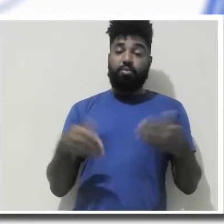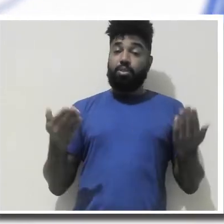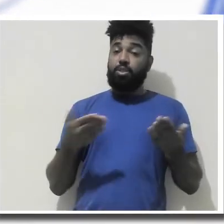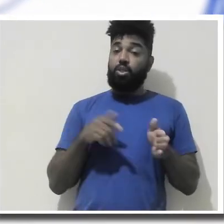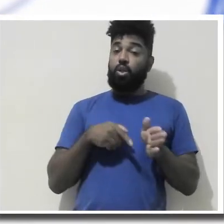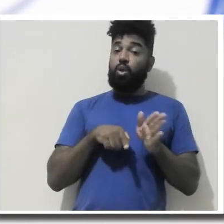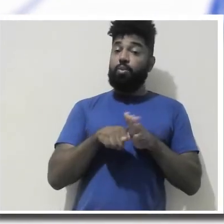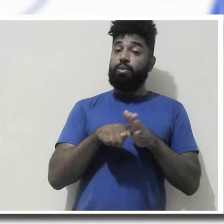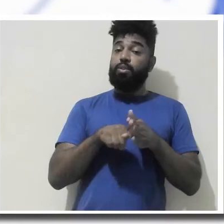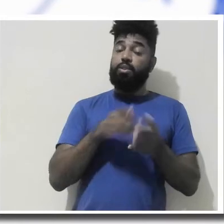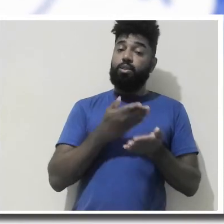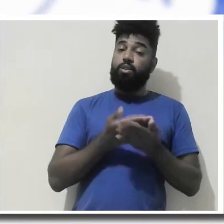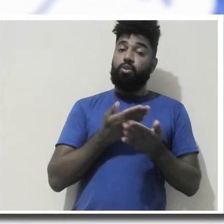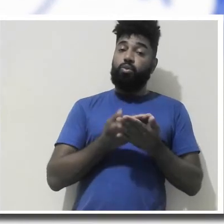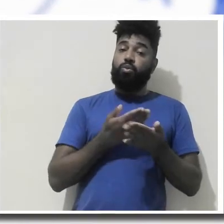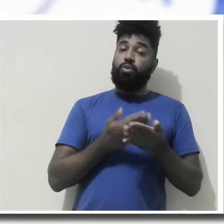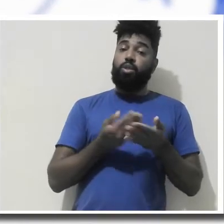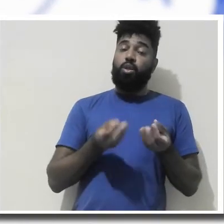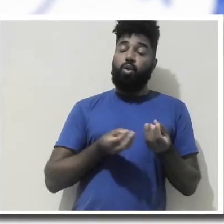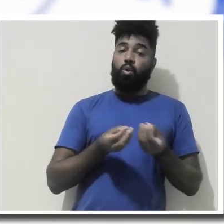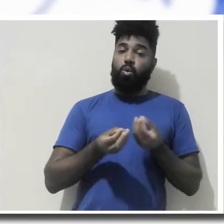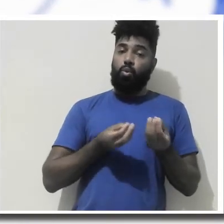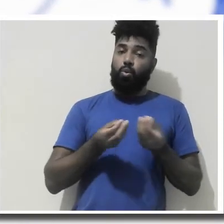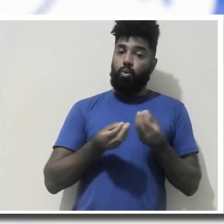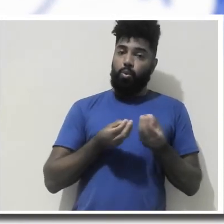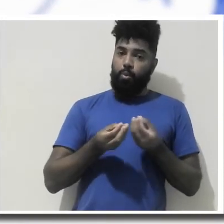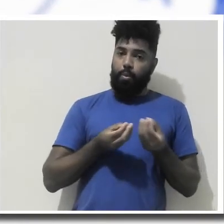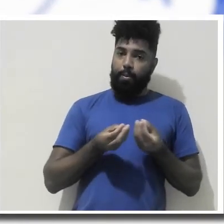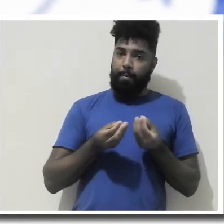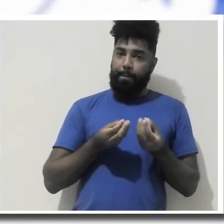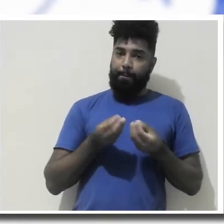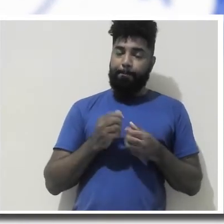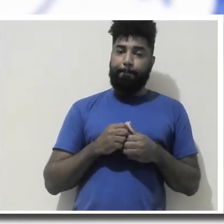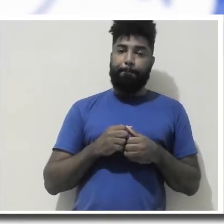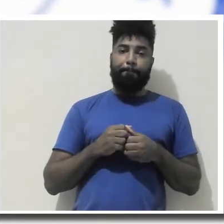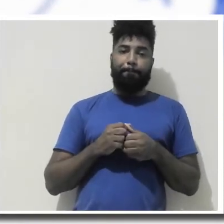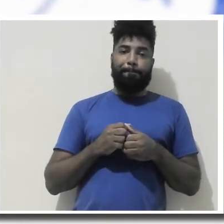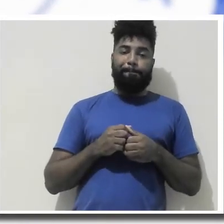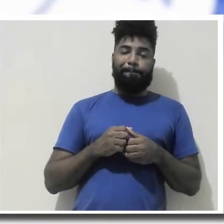Falemos agora sobre algumas notações